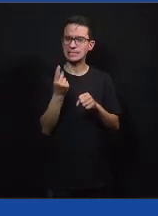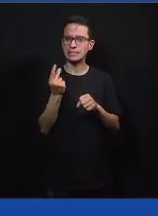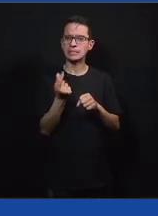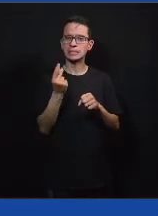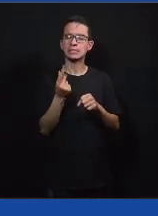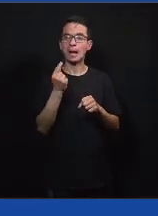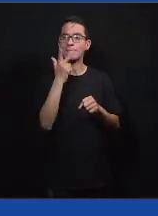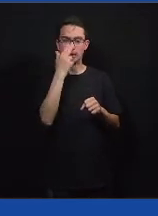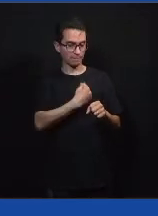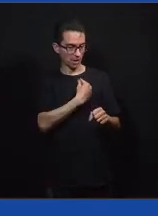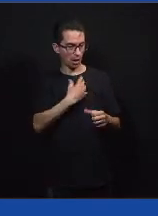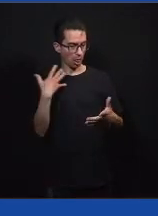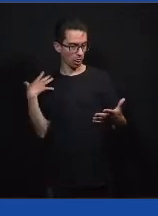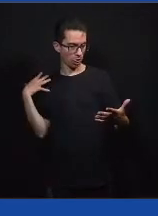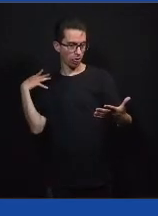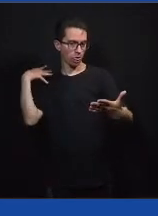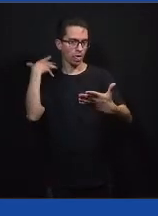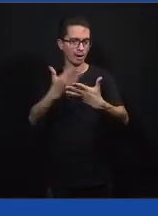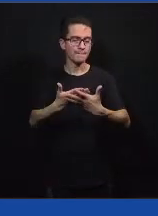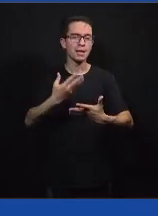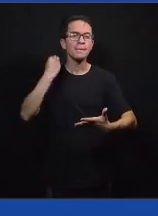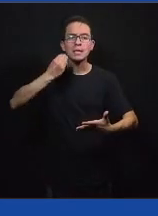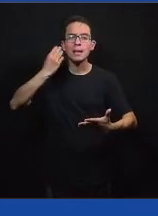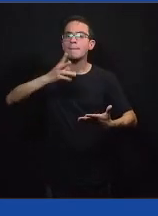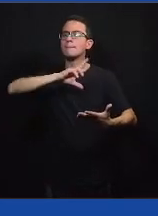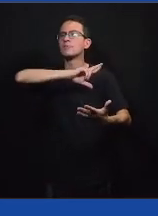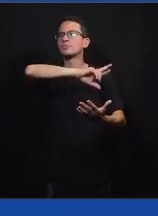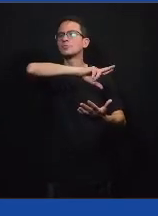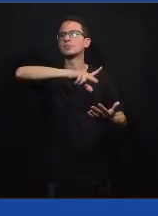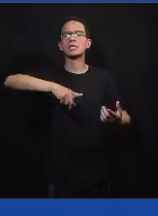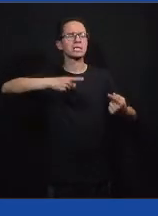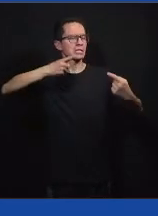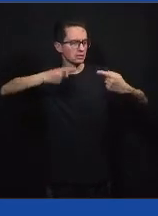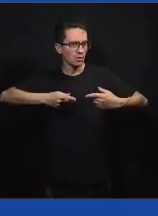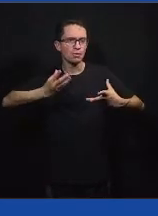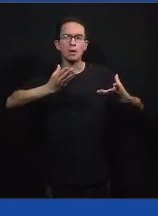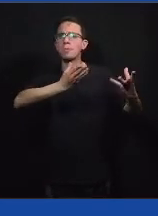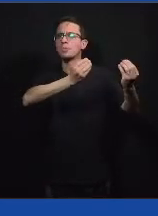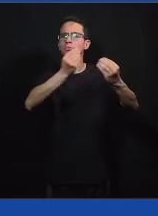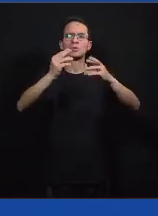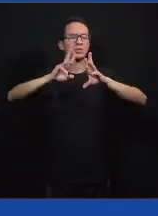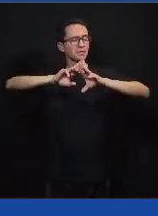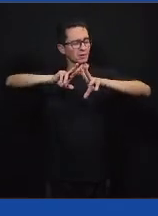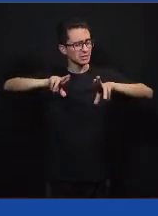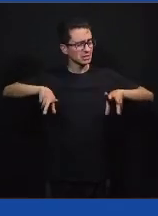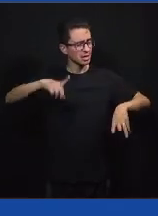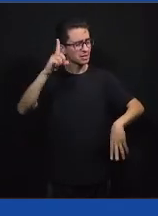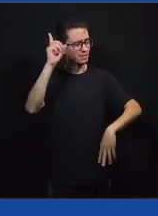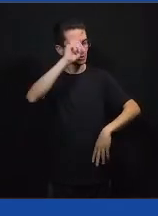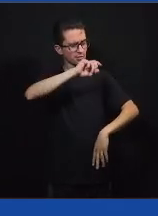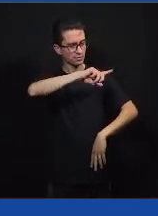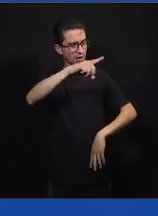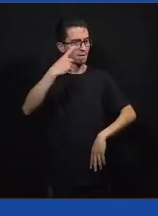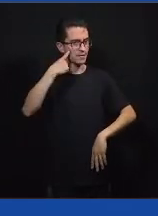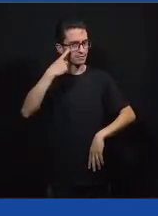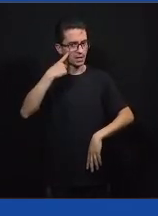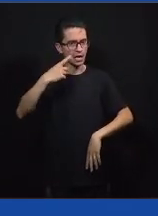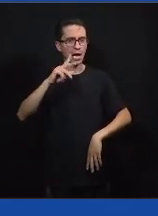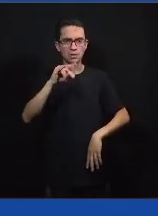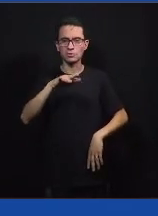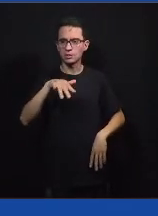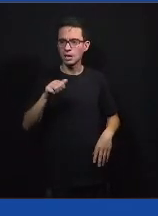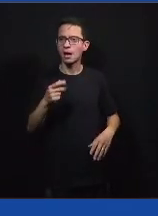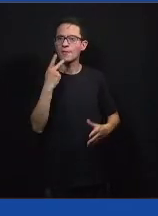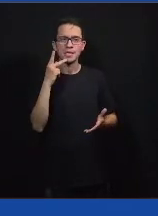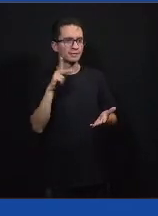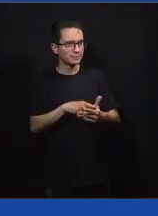tantas coisas né tantos aprendizados comuns tantos desafios tanta situações difícil Oi vocês viram a jornada da heroína mesmo